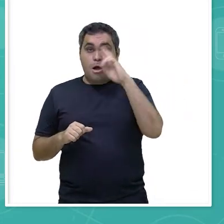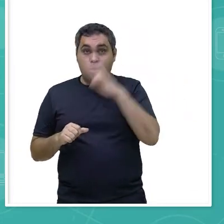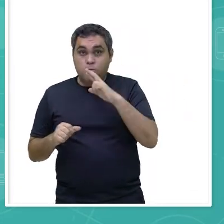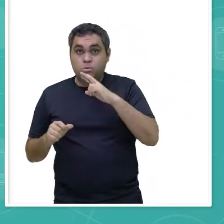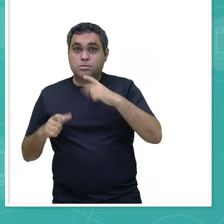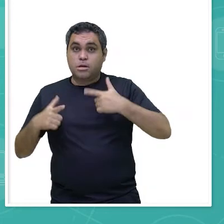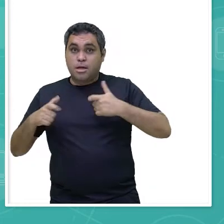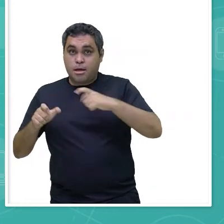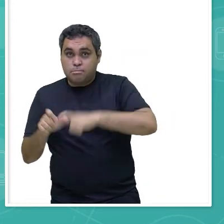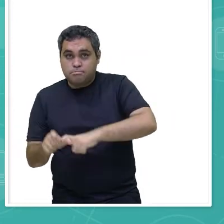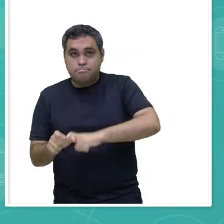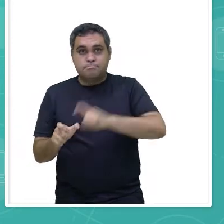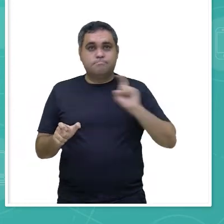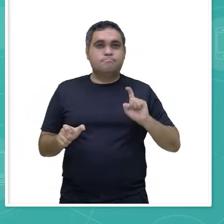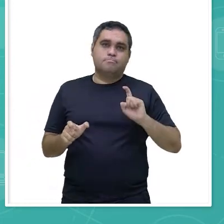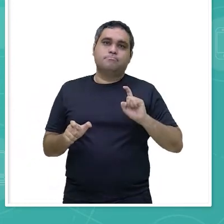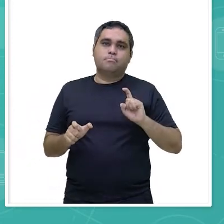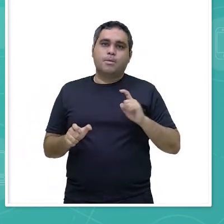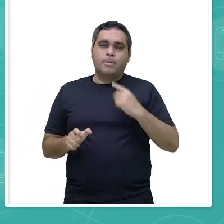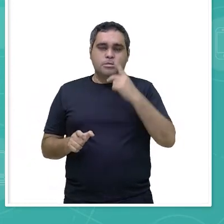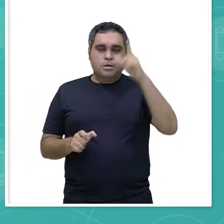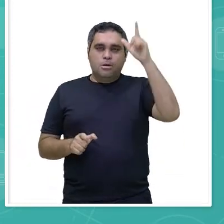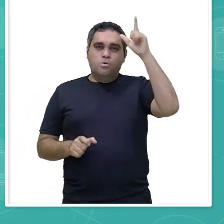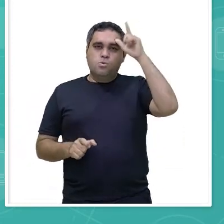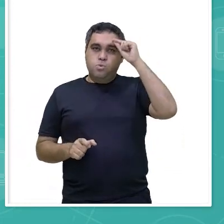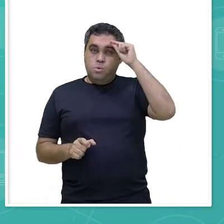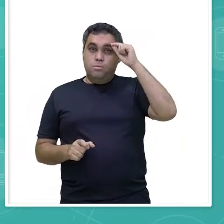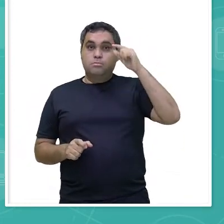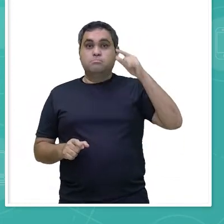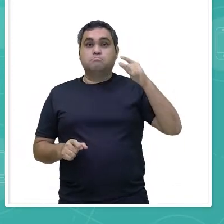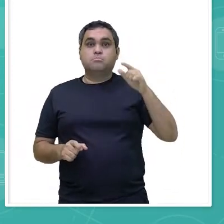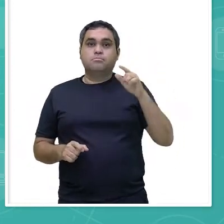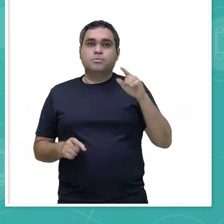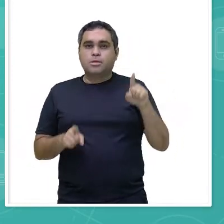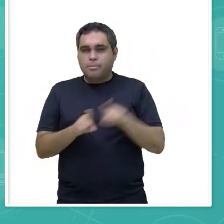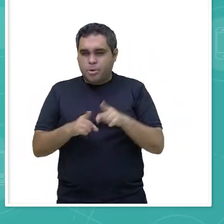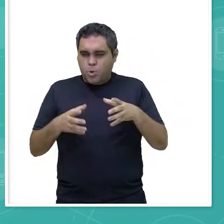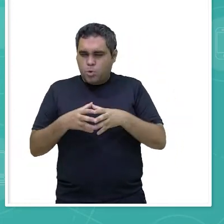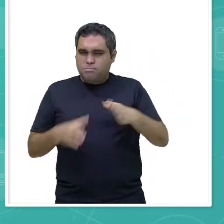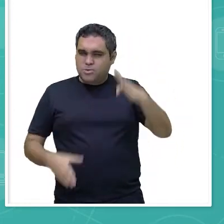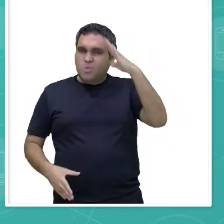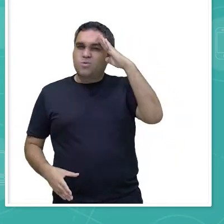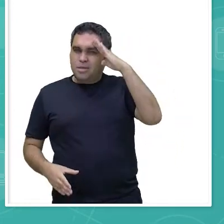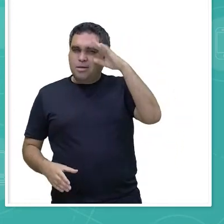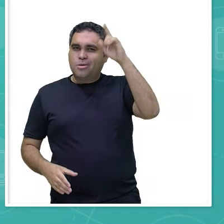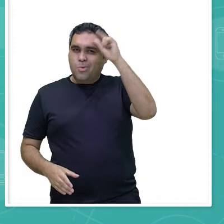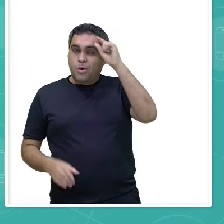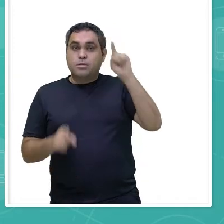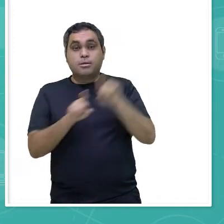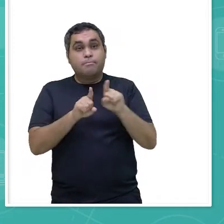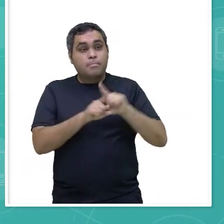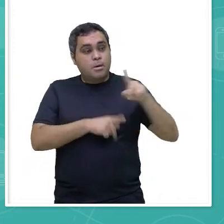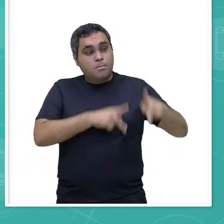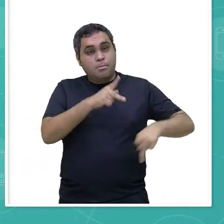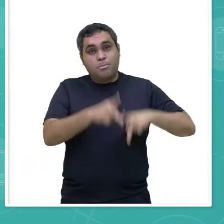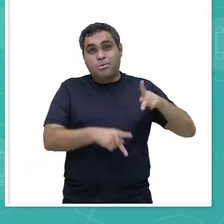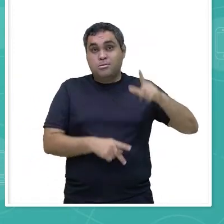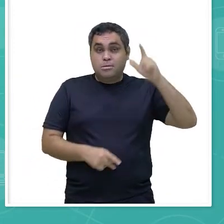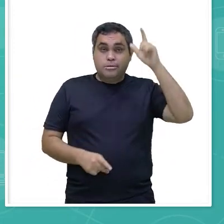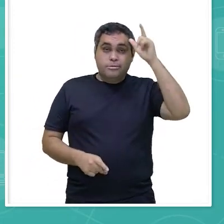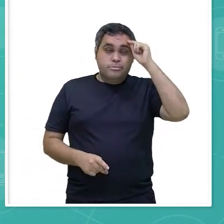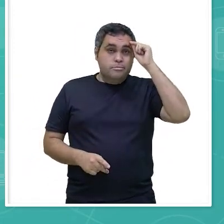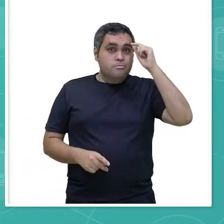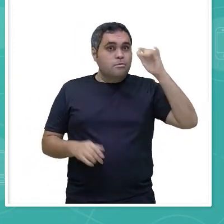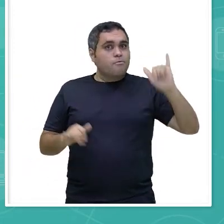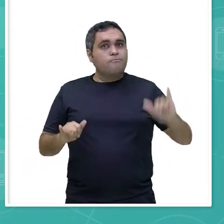um alívio, não apenas para os soldados, mas também para a população. Imagina as